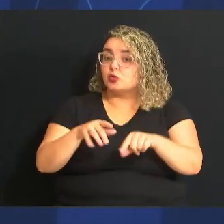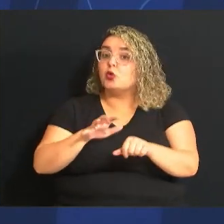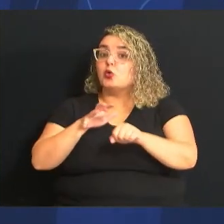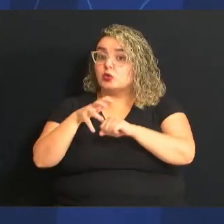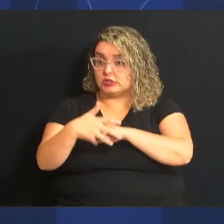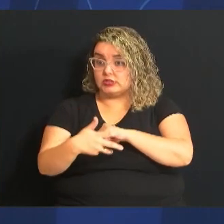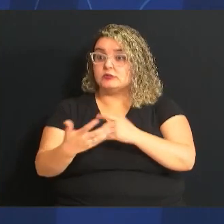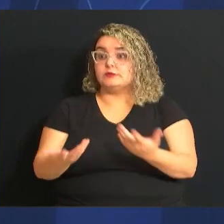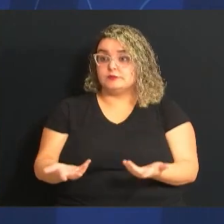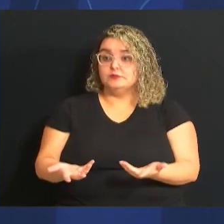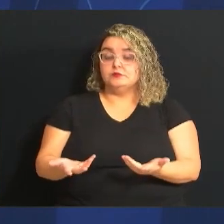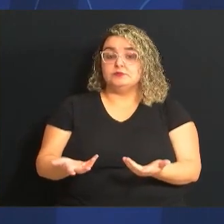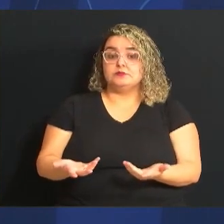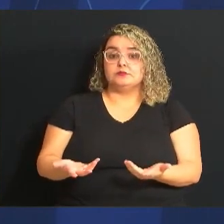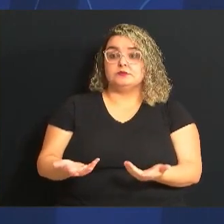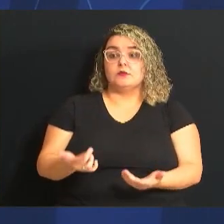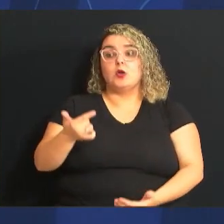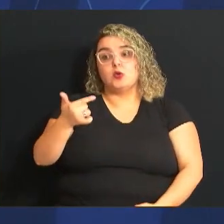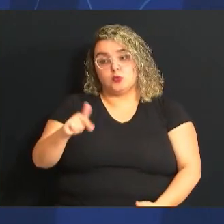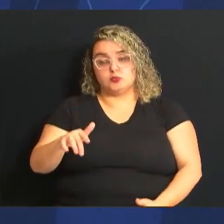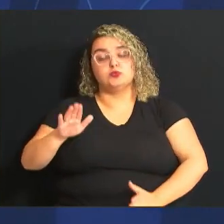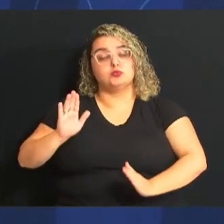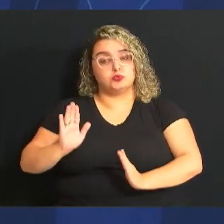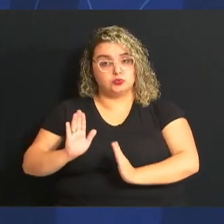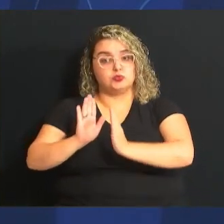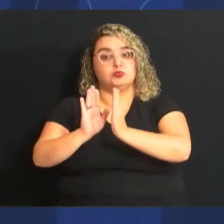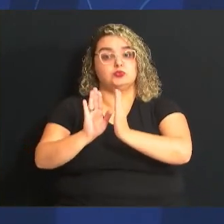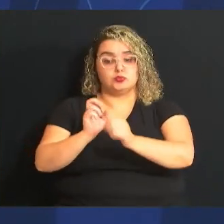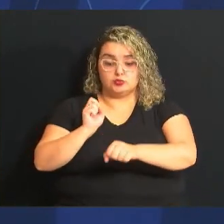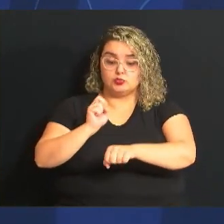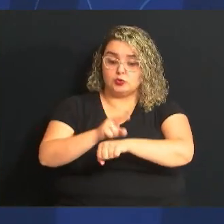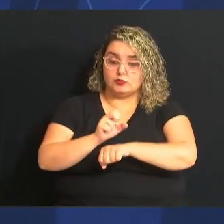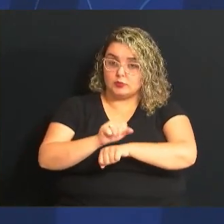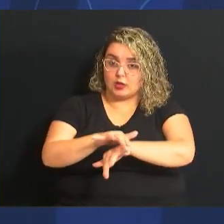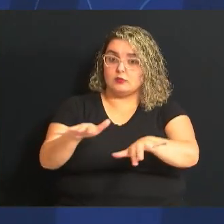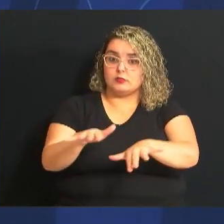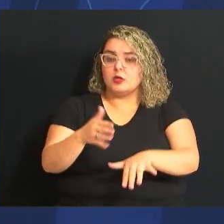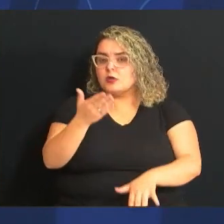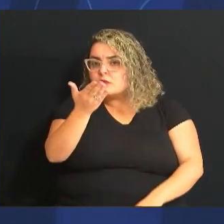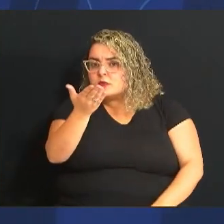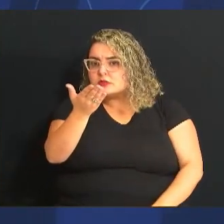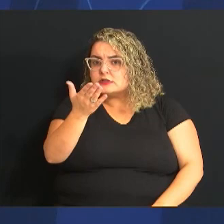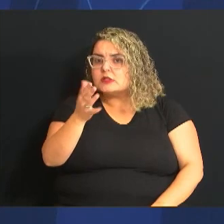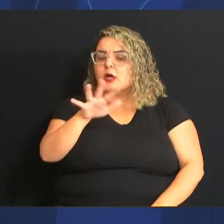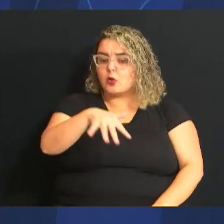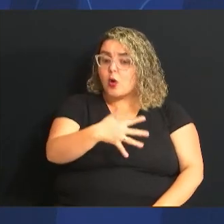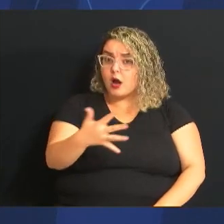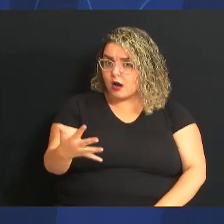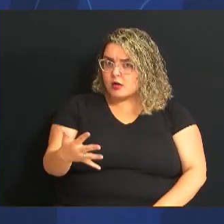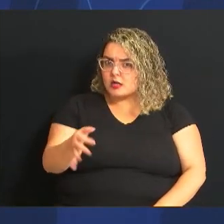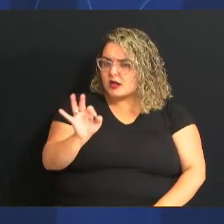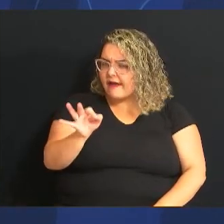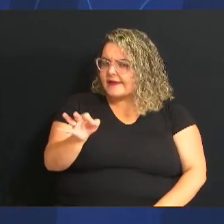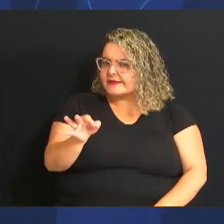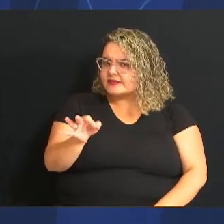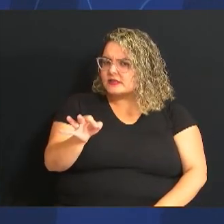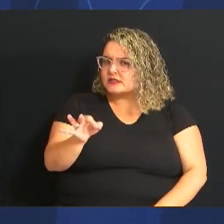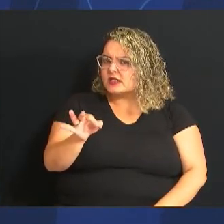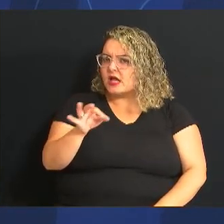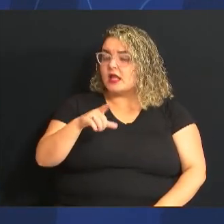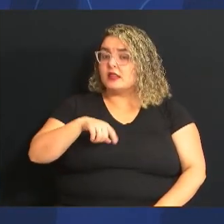Covid-19. Seguimos enfrentando o vírus e você está com a sua carteirinha atualizada? Tem mais